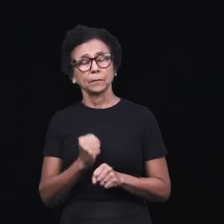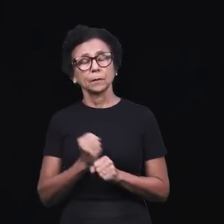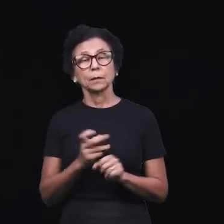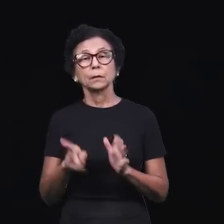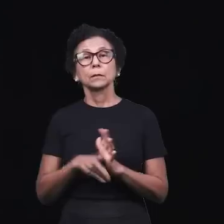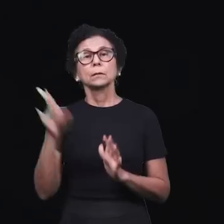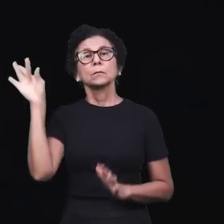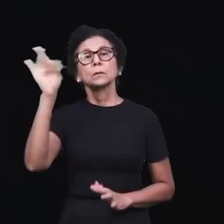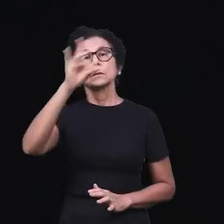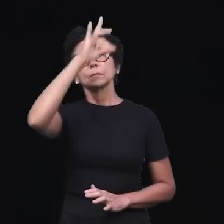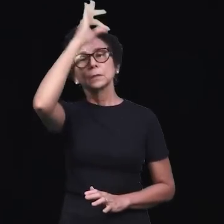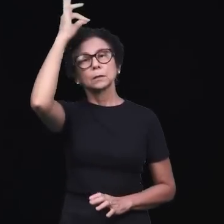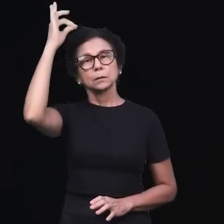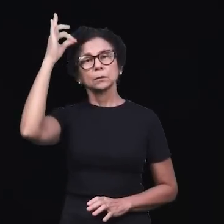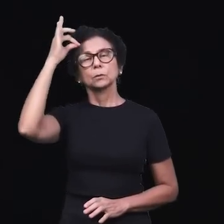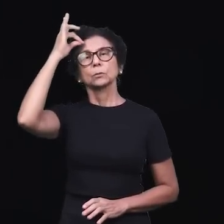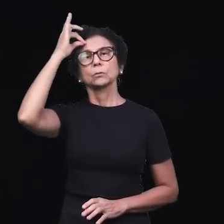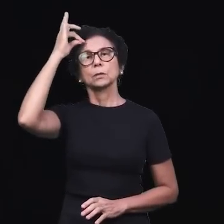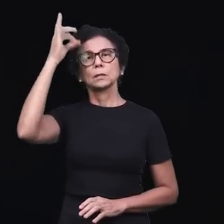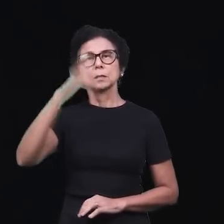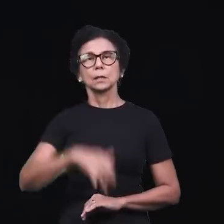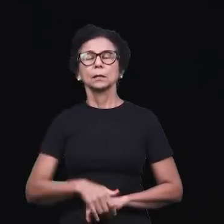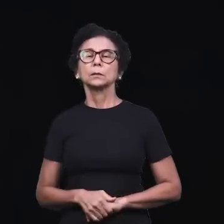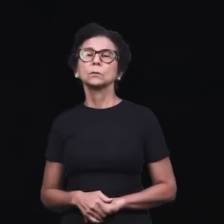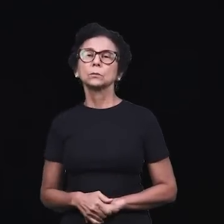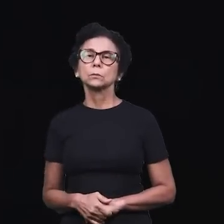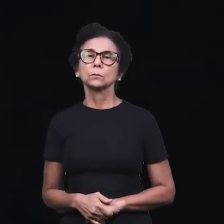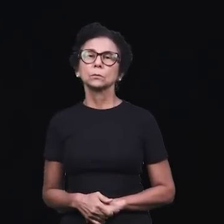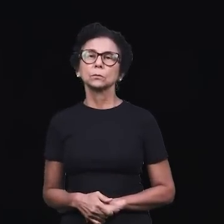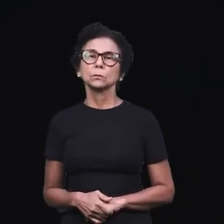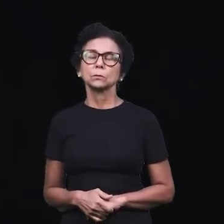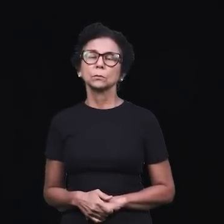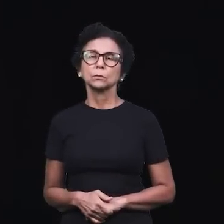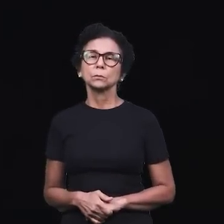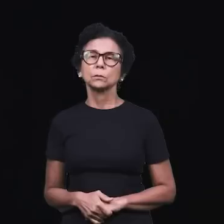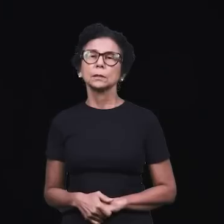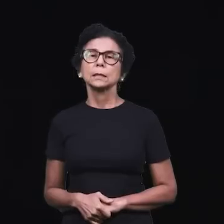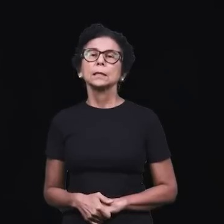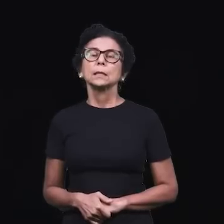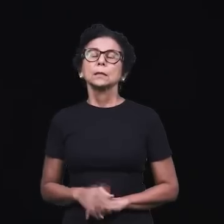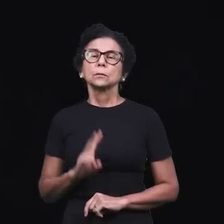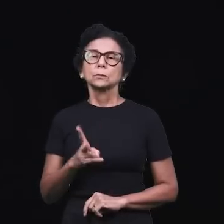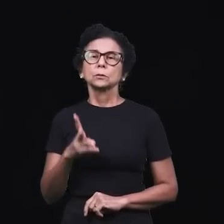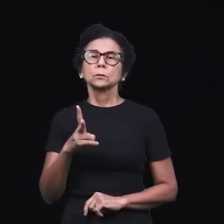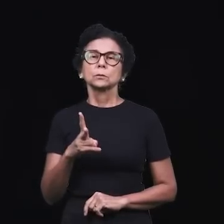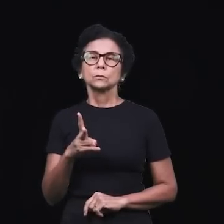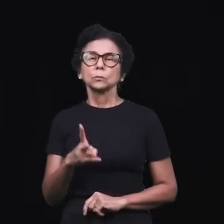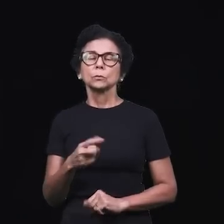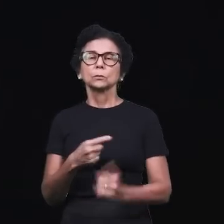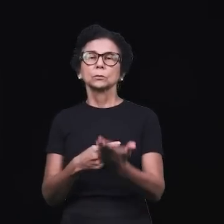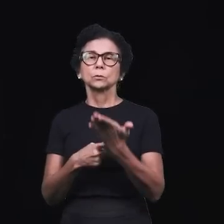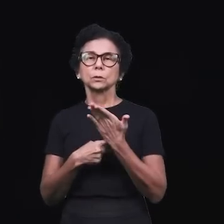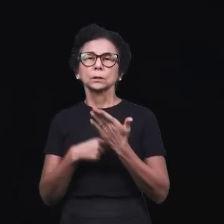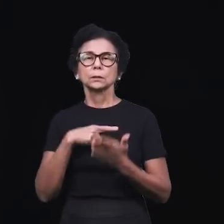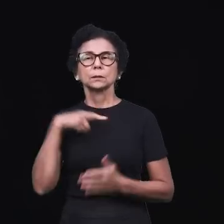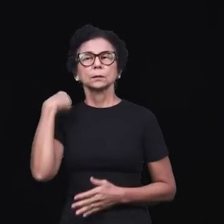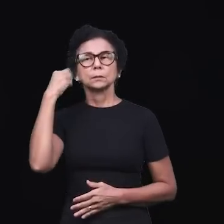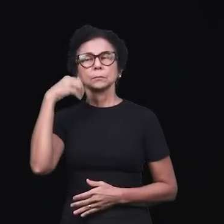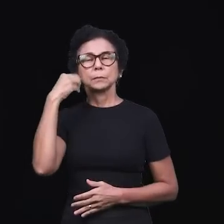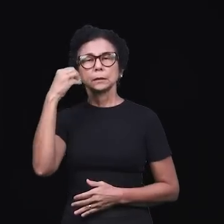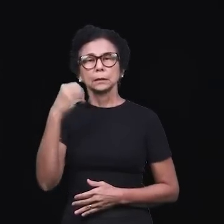instrumento para manter viva essa experiência com Deus, nos ajudando a não perder aquilo